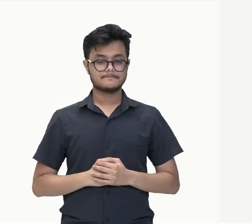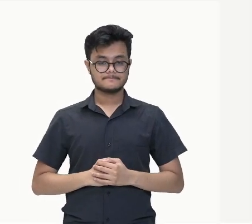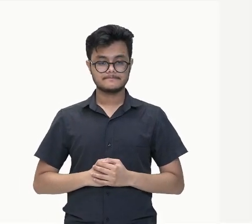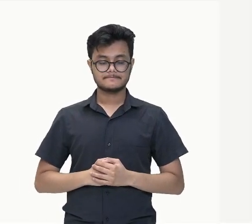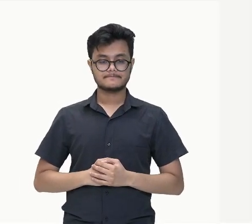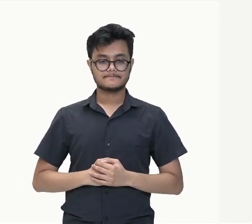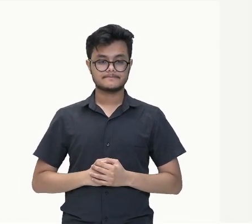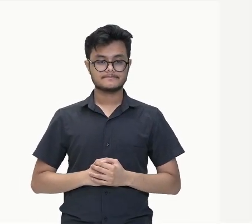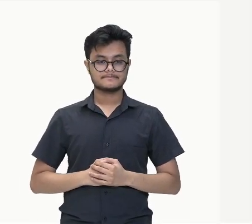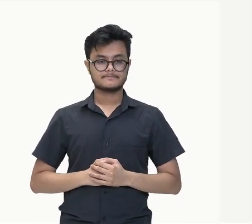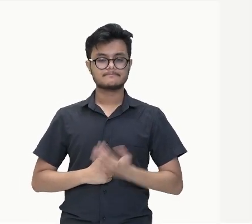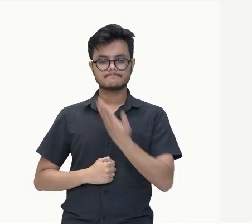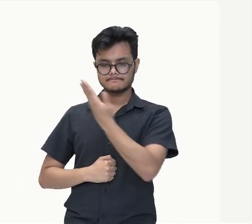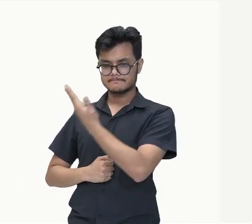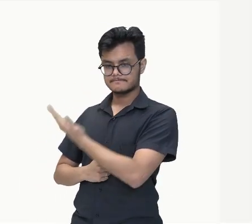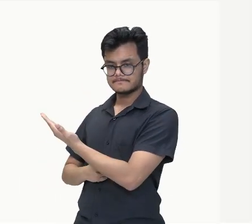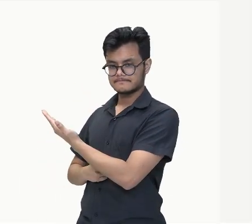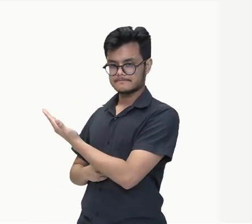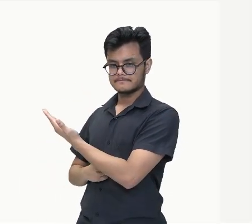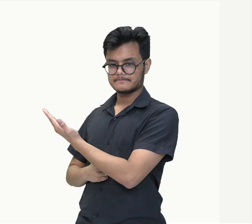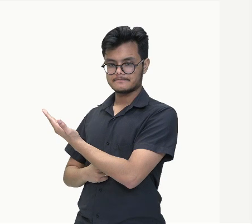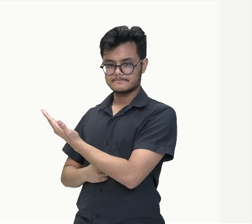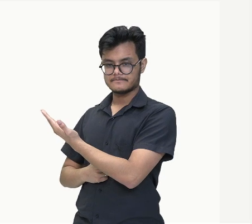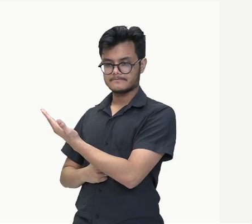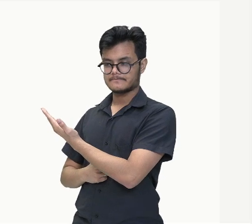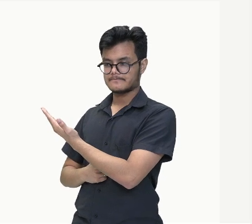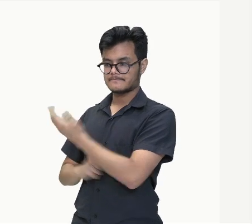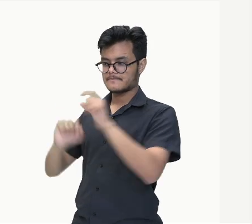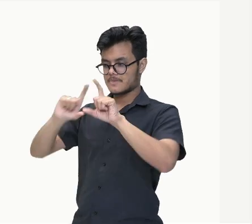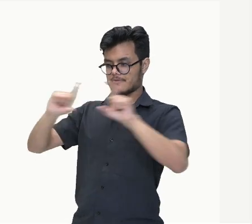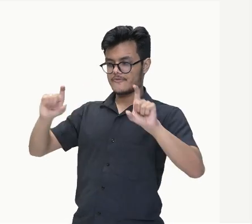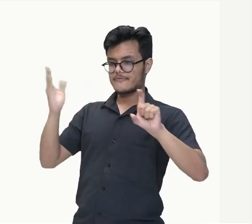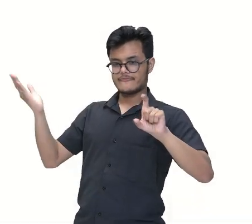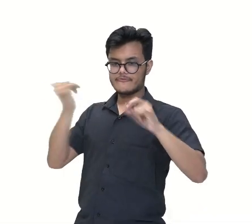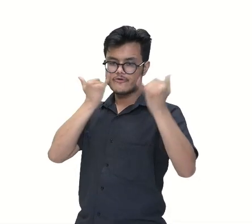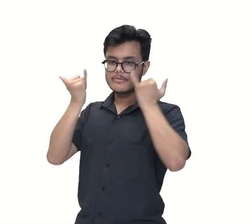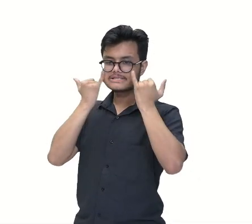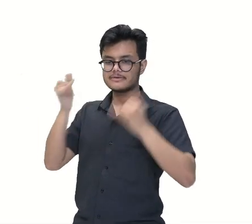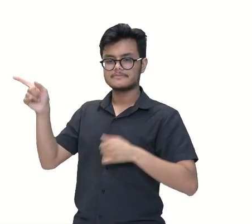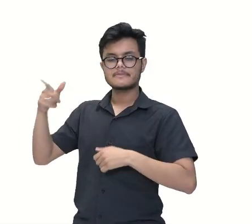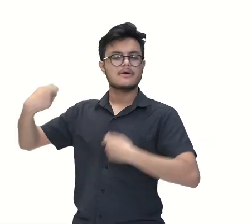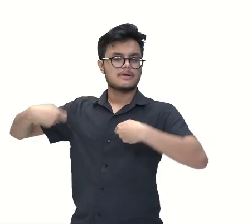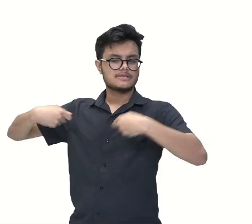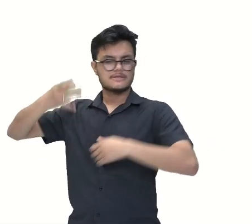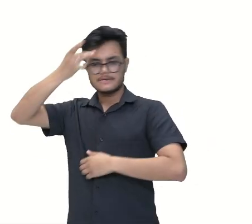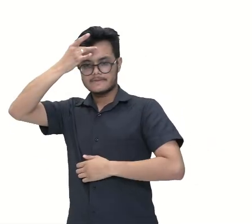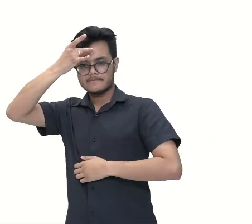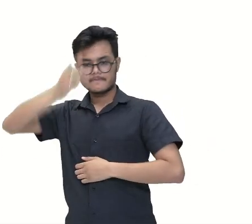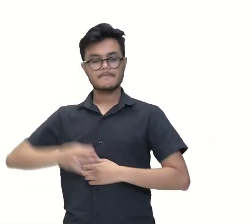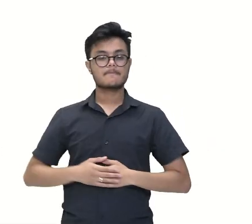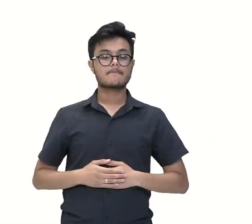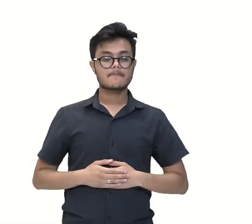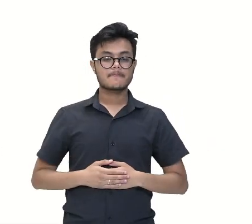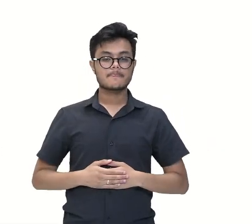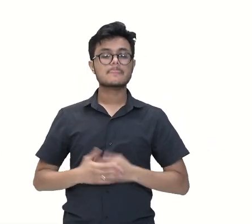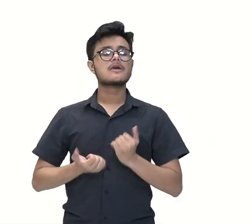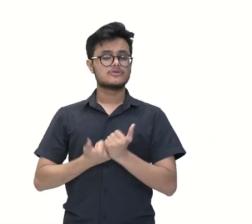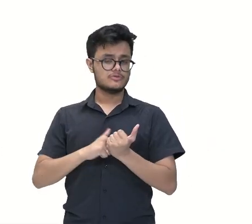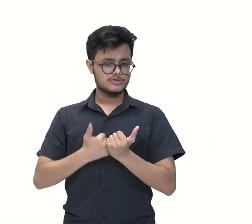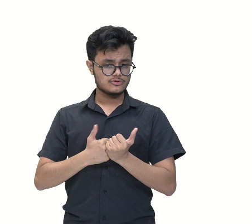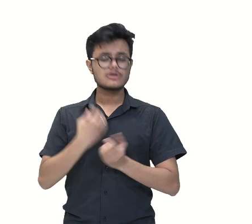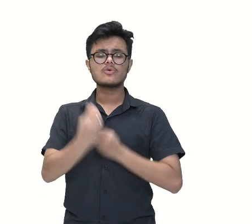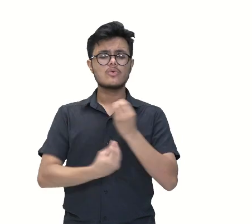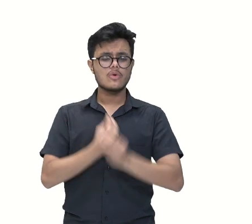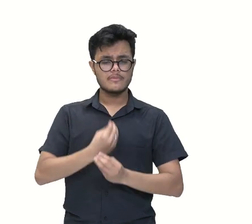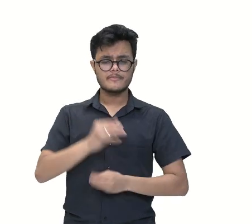Tá? Que é justamente esse daqui, ó, menos b sobre 2a, tá? Vamos substituir aqui, então,